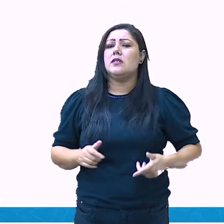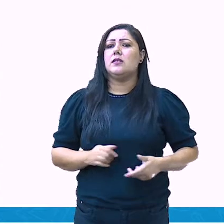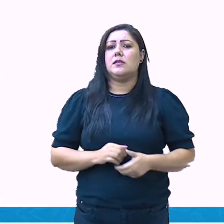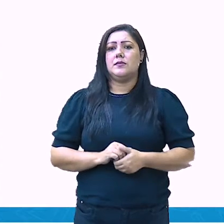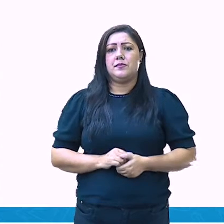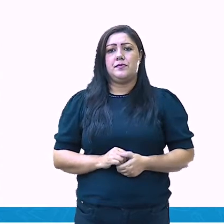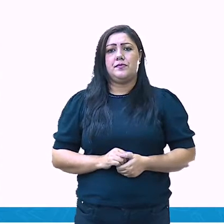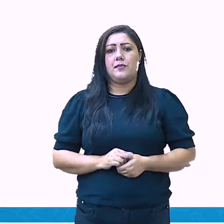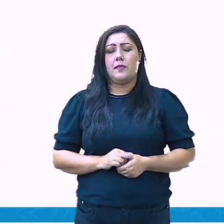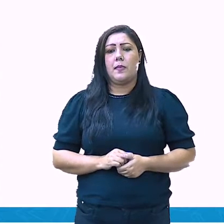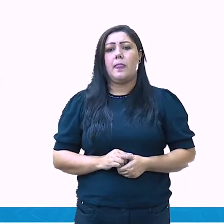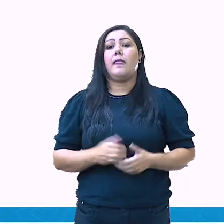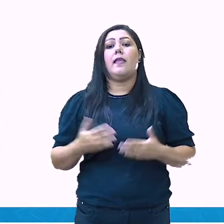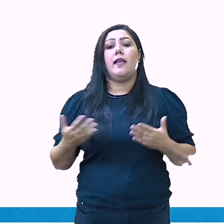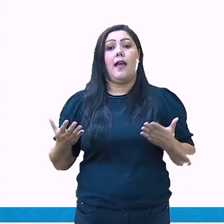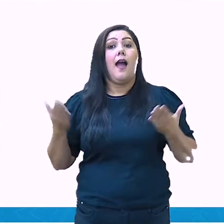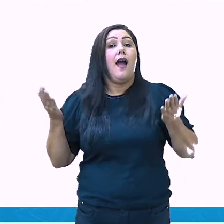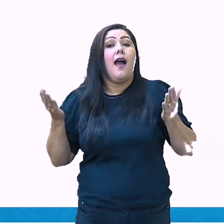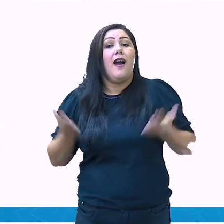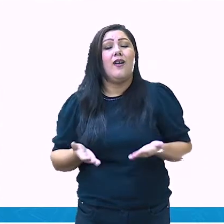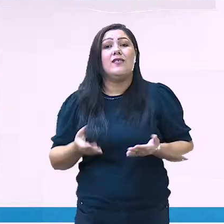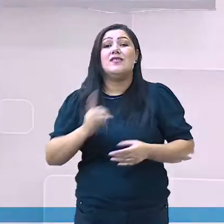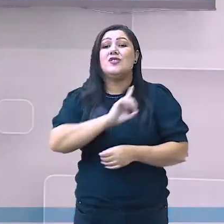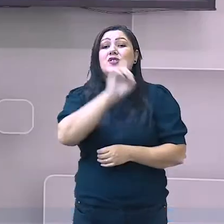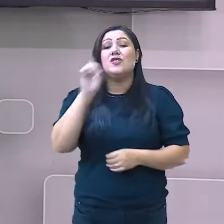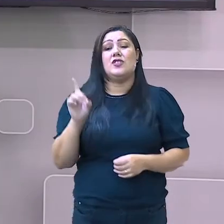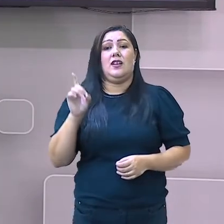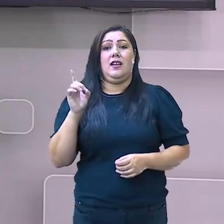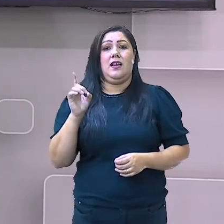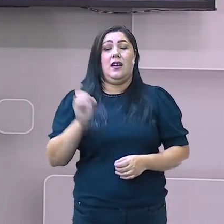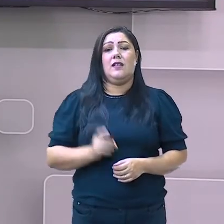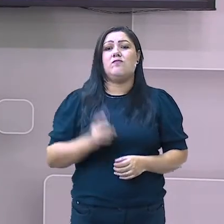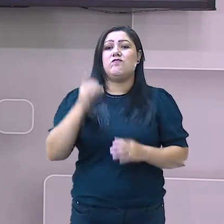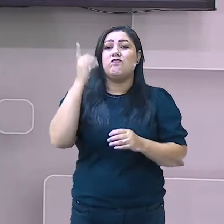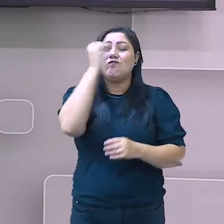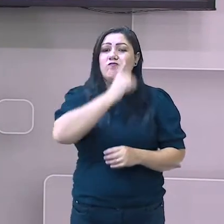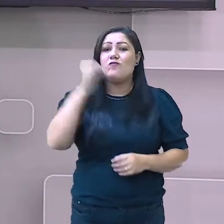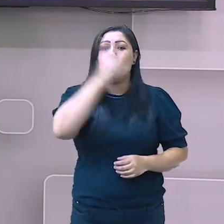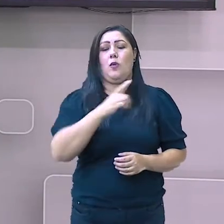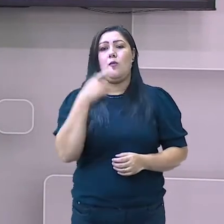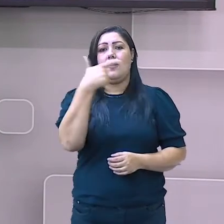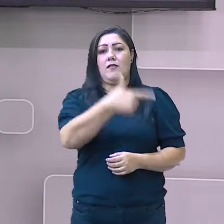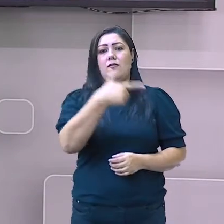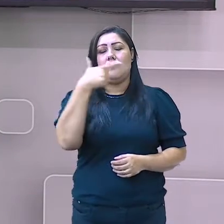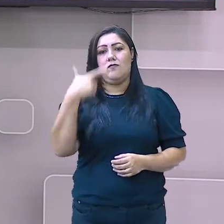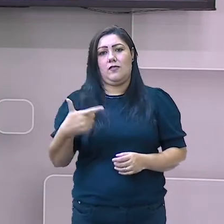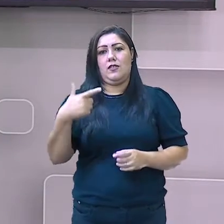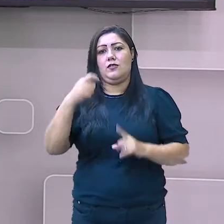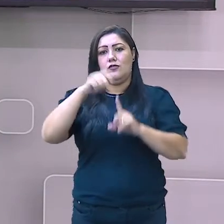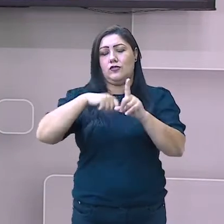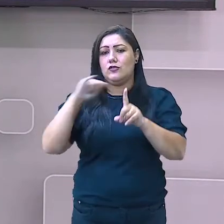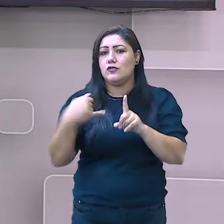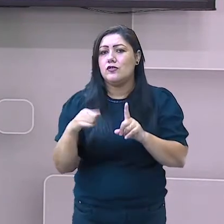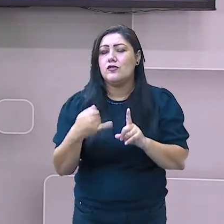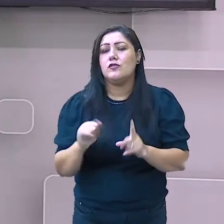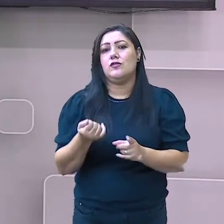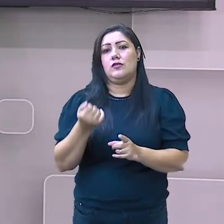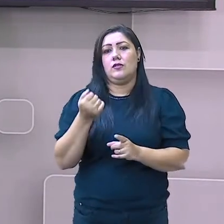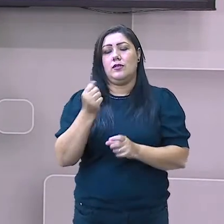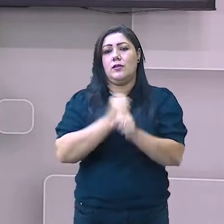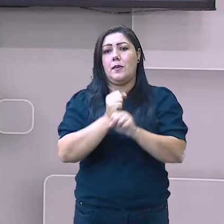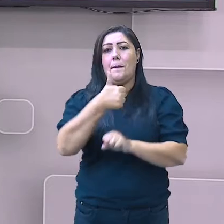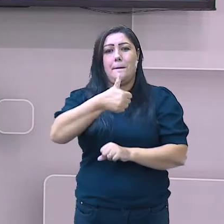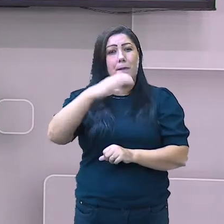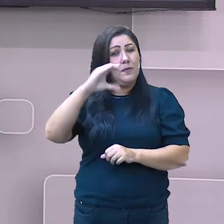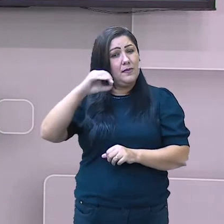fato ocorreu em um domingo, no dia 22 de janeiro de 1905. Também é